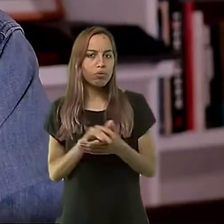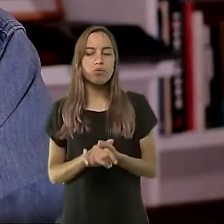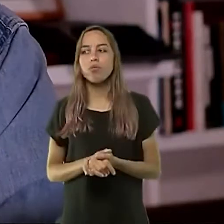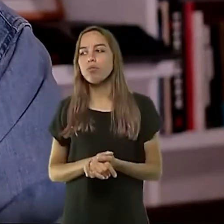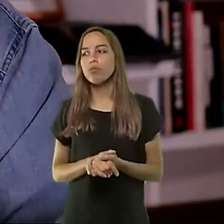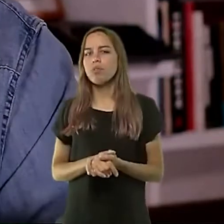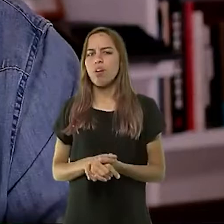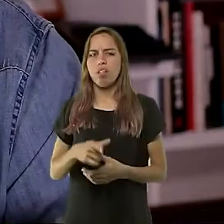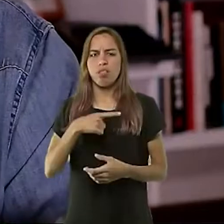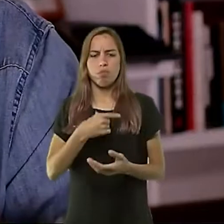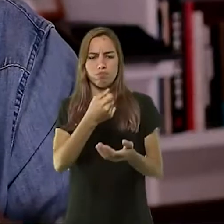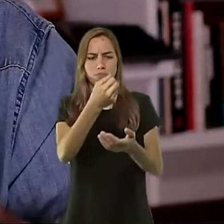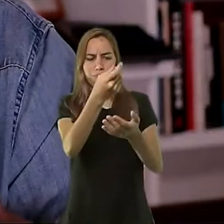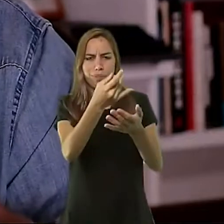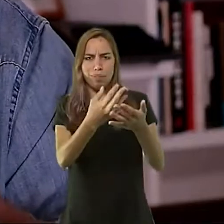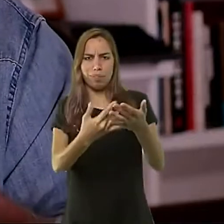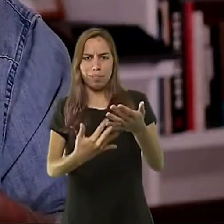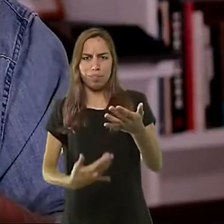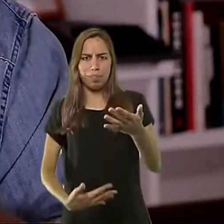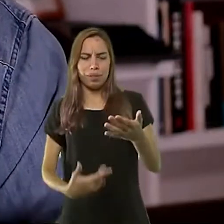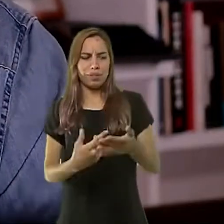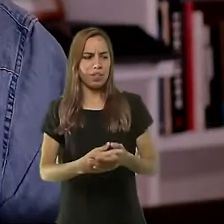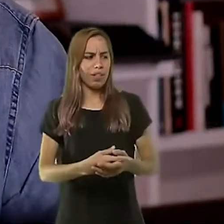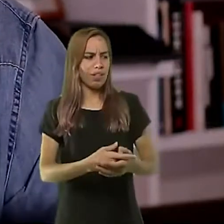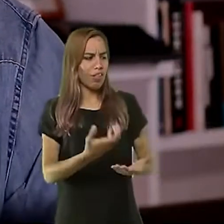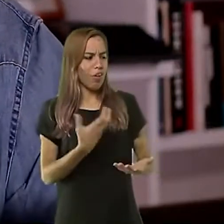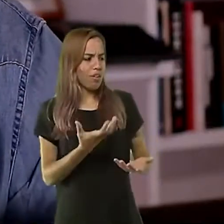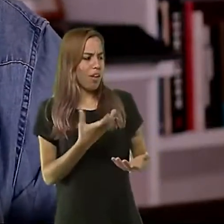contar para ver se ele pode falar alguma coisa, né?